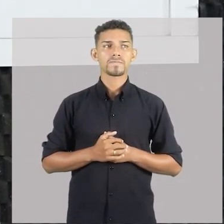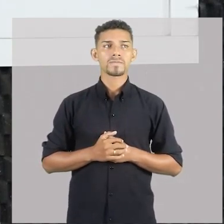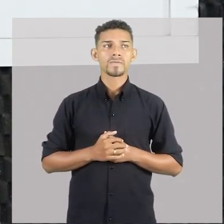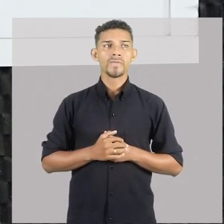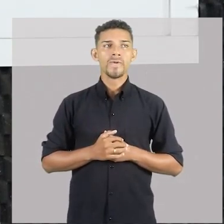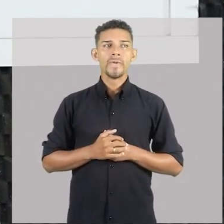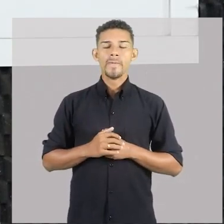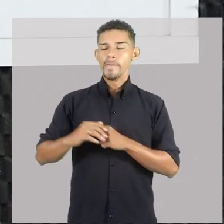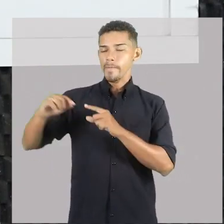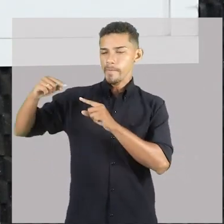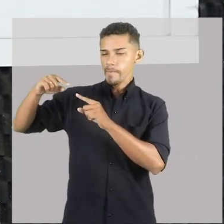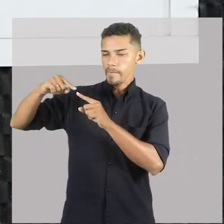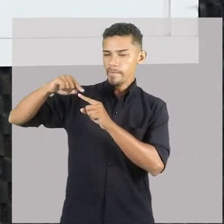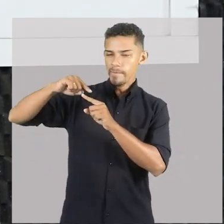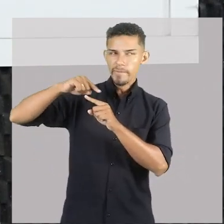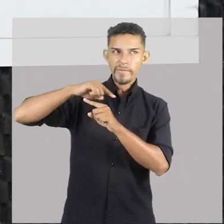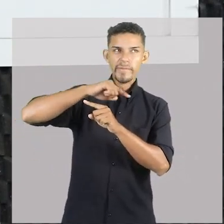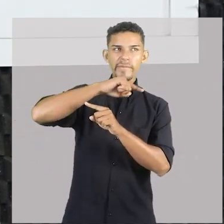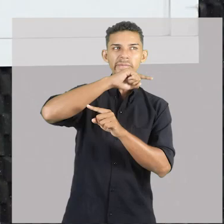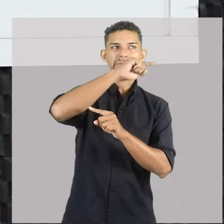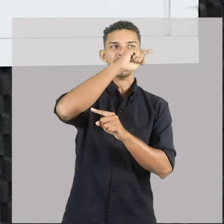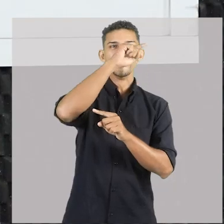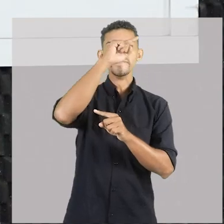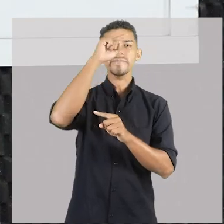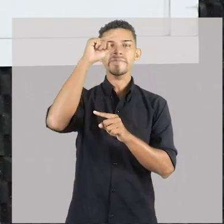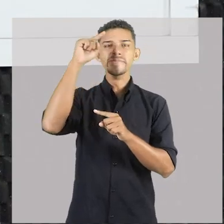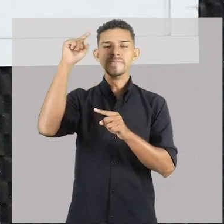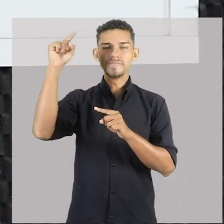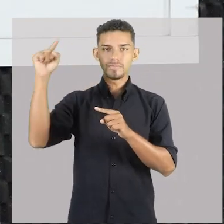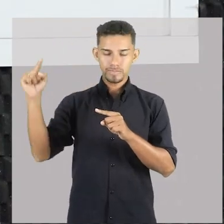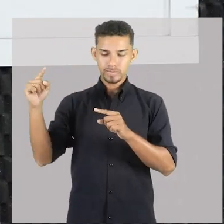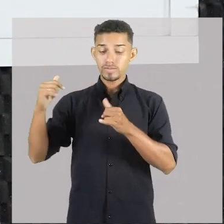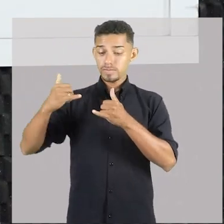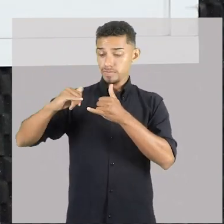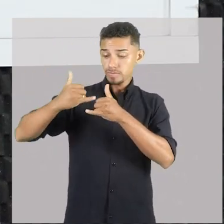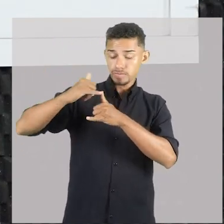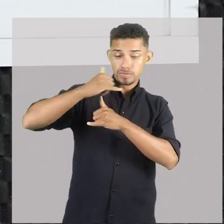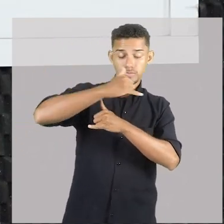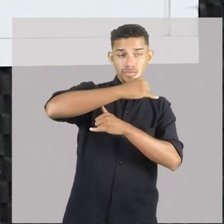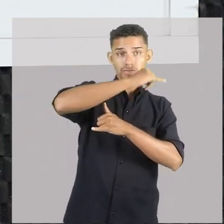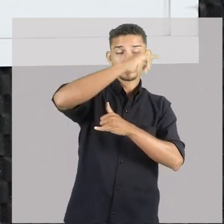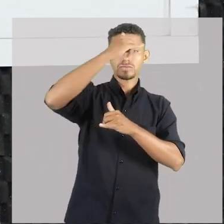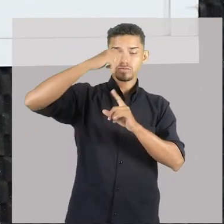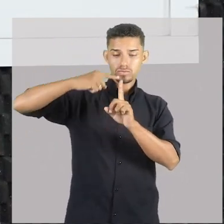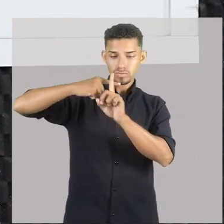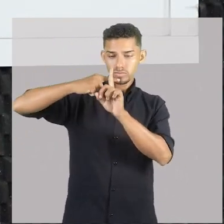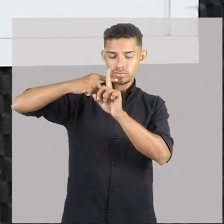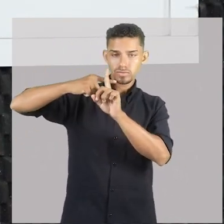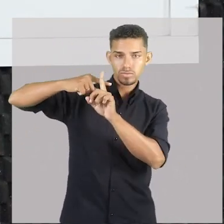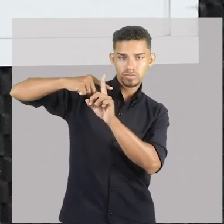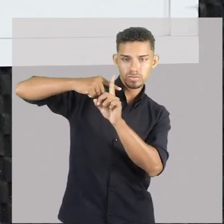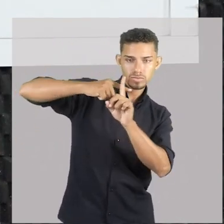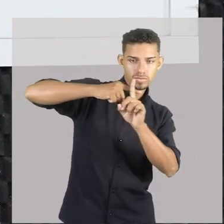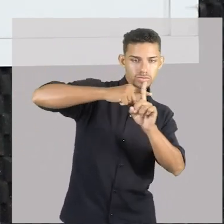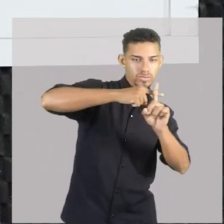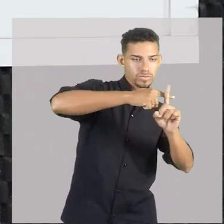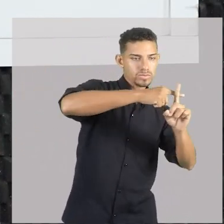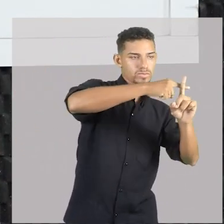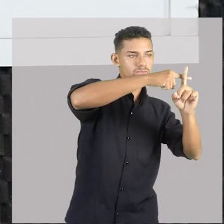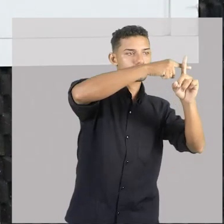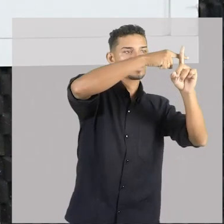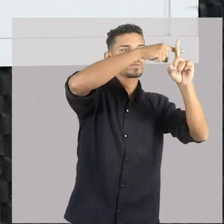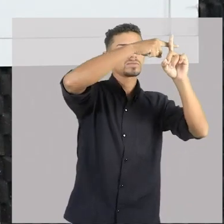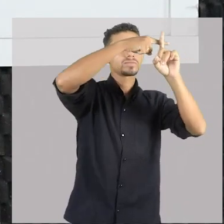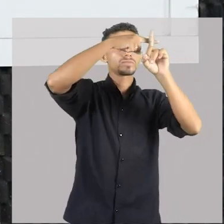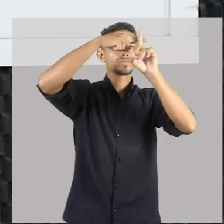para o polo negativo. Então, eu tenho muitas cargas positivas que vão se movimentar de